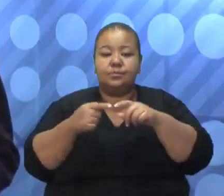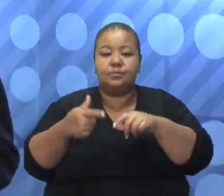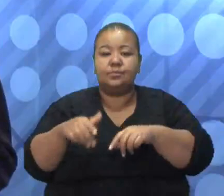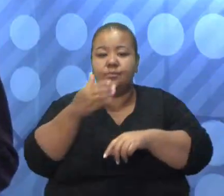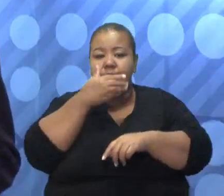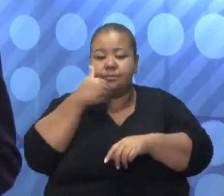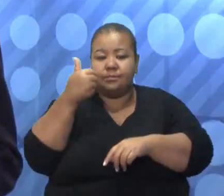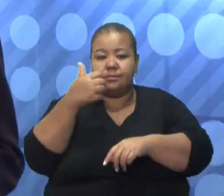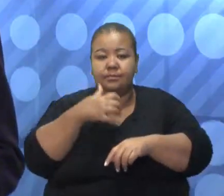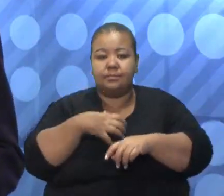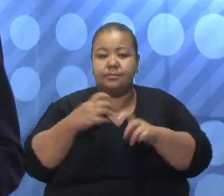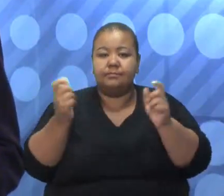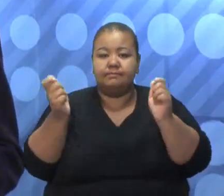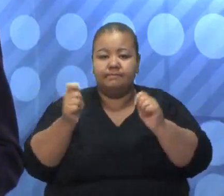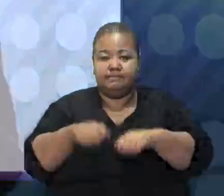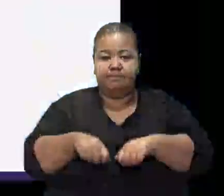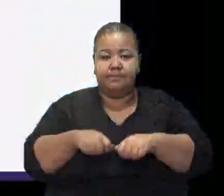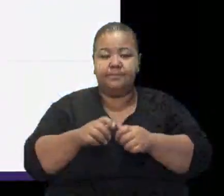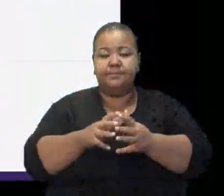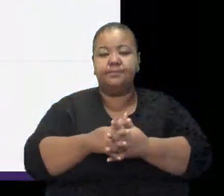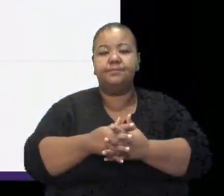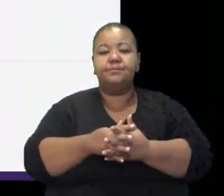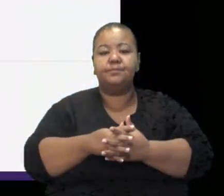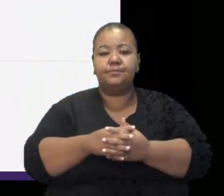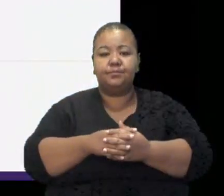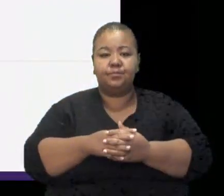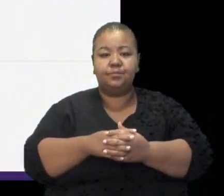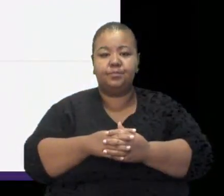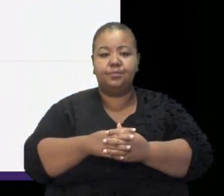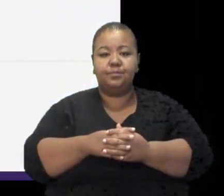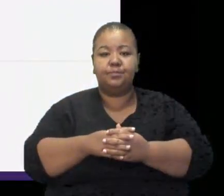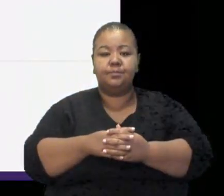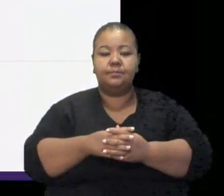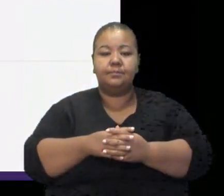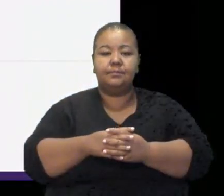melhor maneira possível. Vamos continuar.